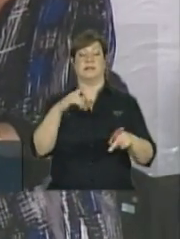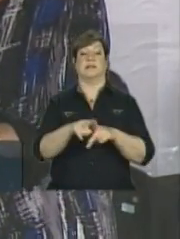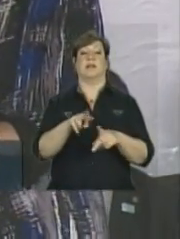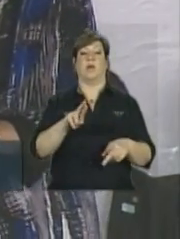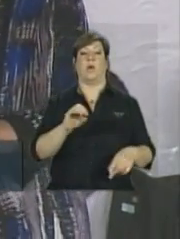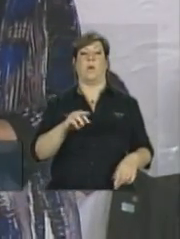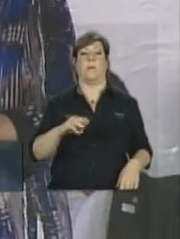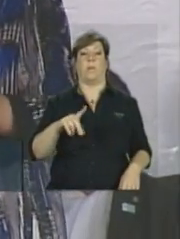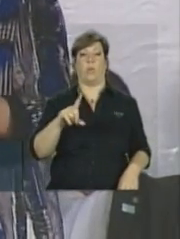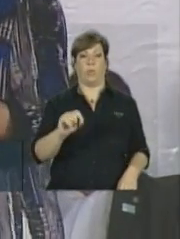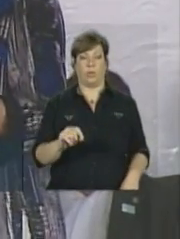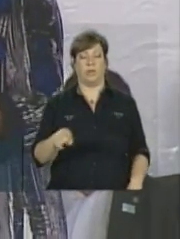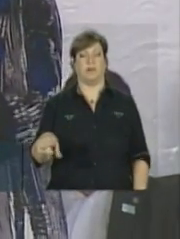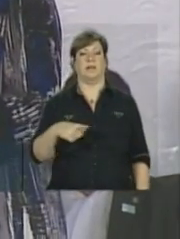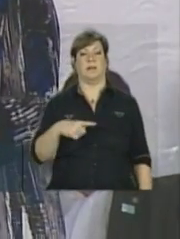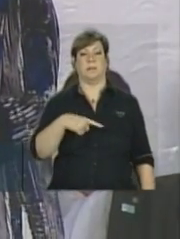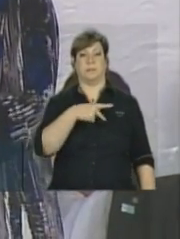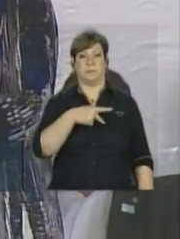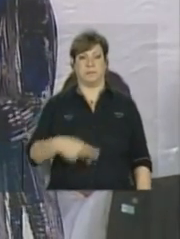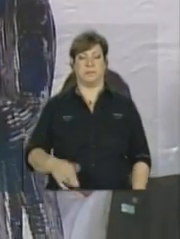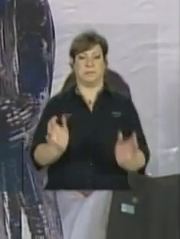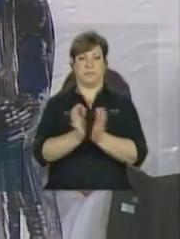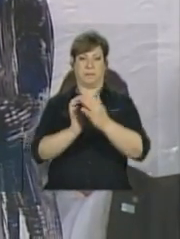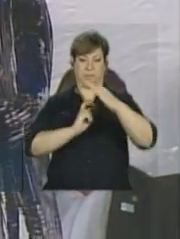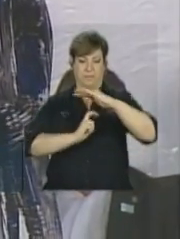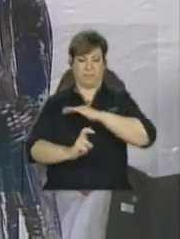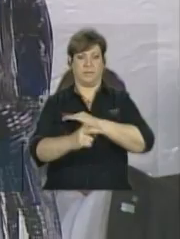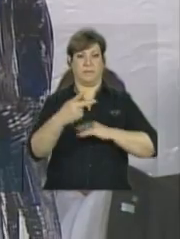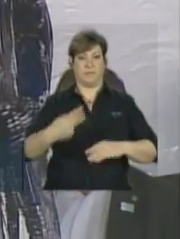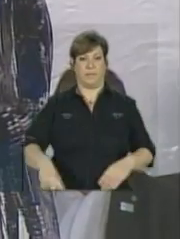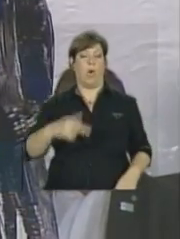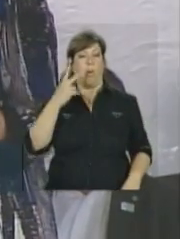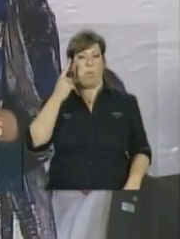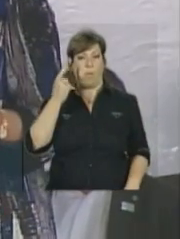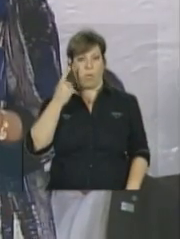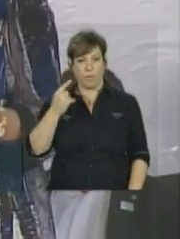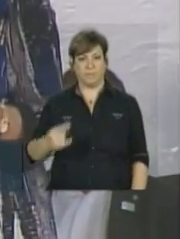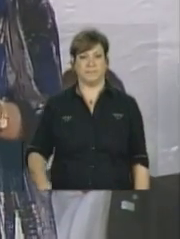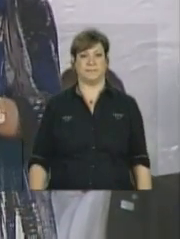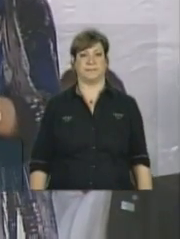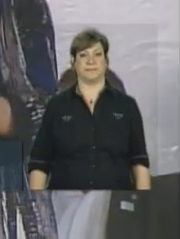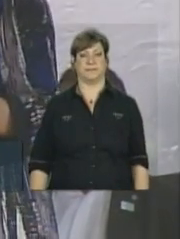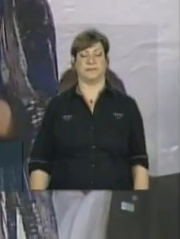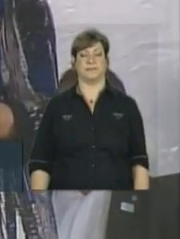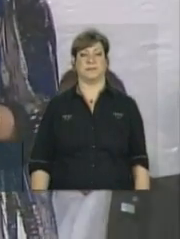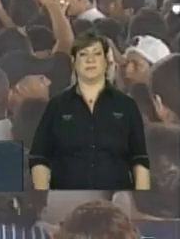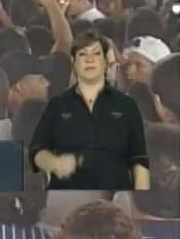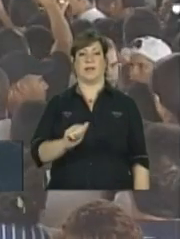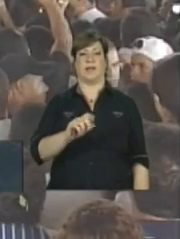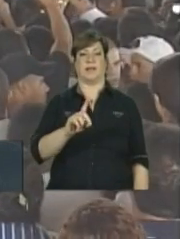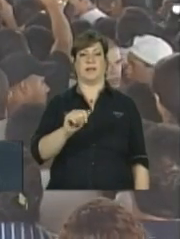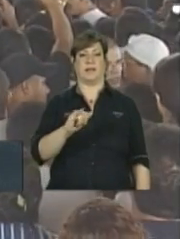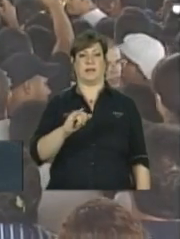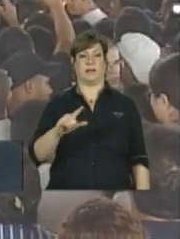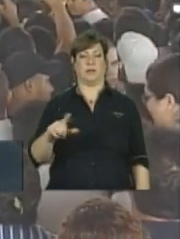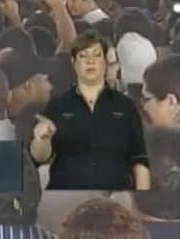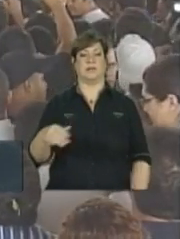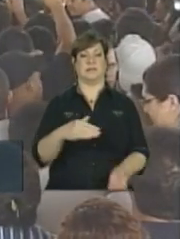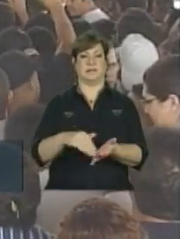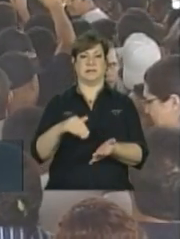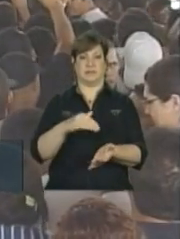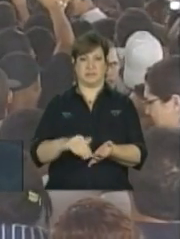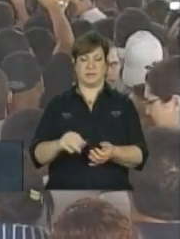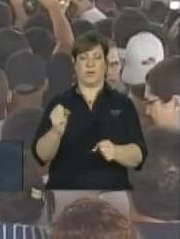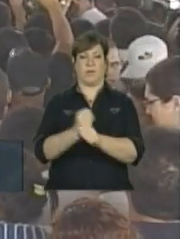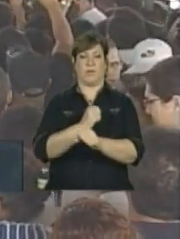Santos Fortes, presidente do metrô de Fortaleza, o Adail Fontinelli, secretário